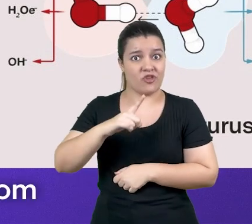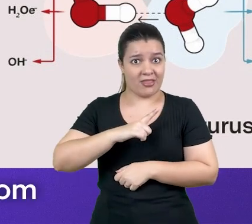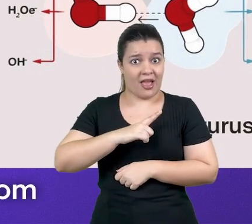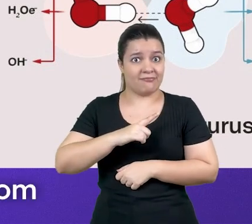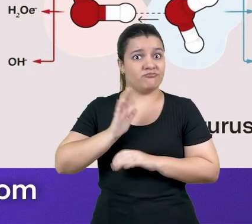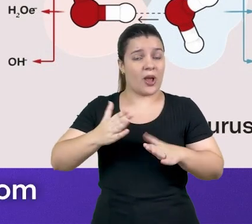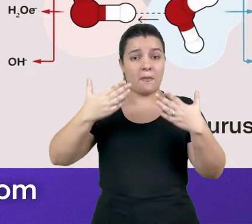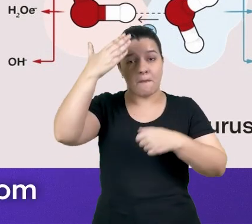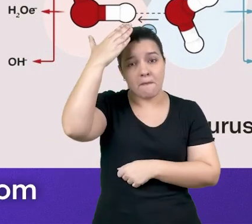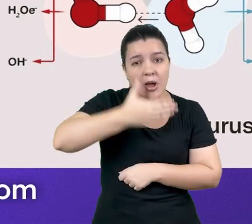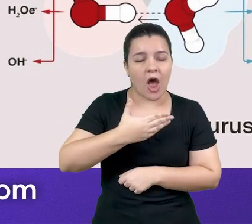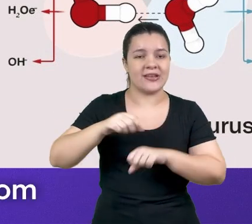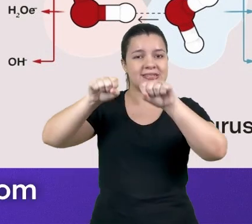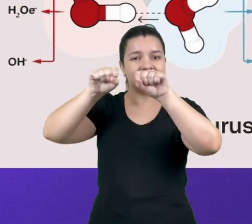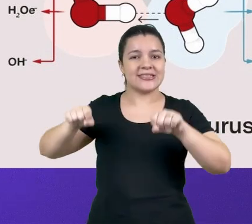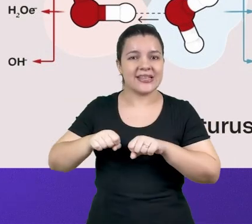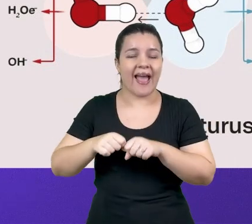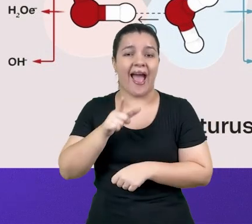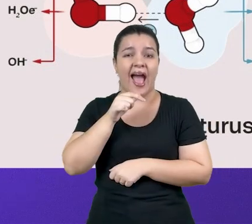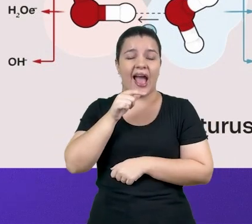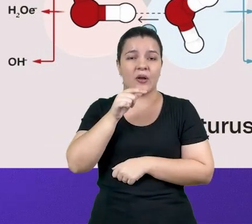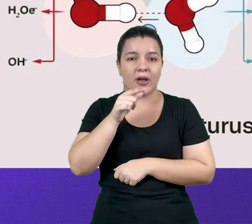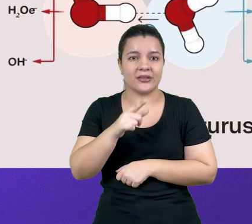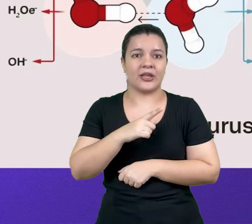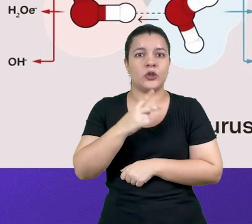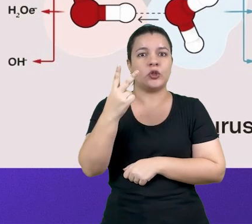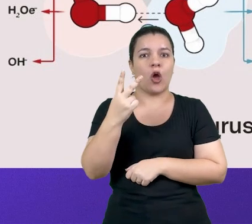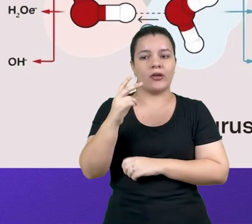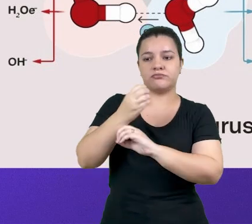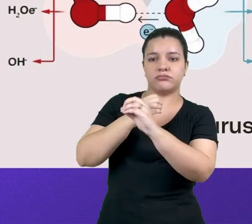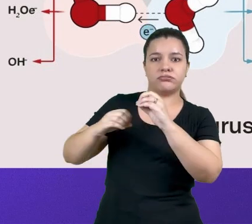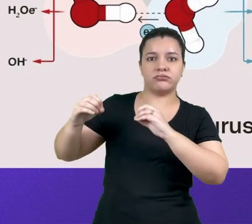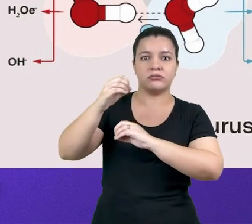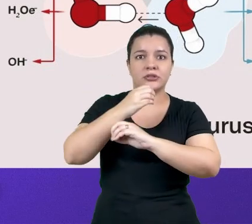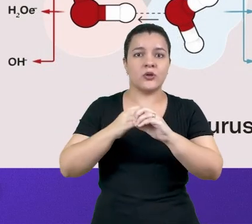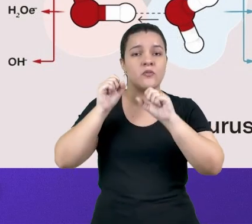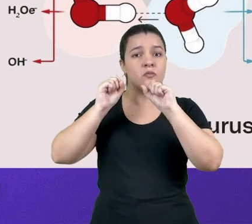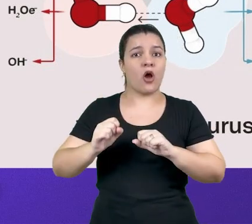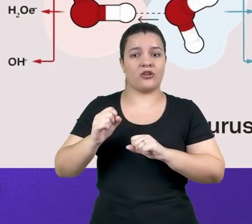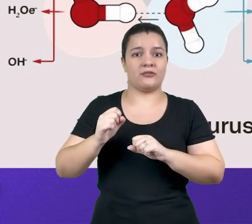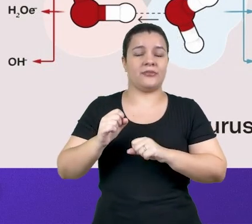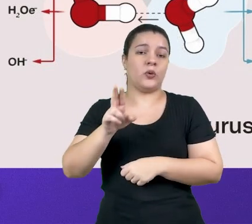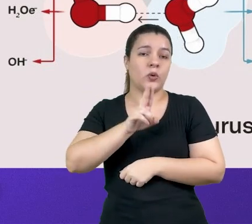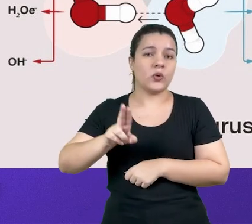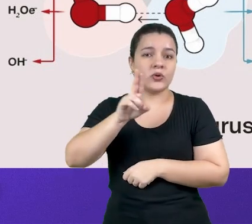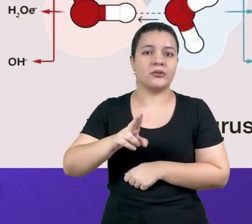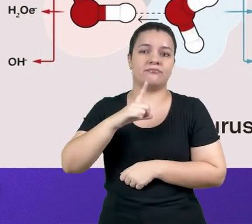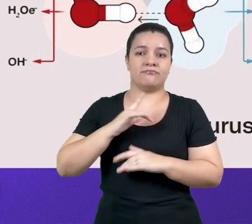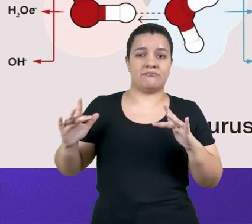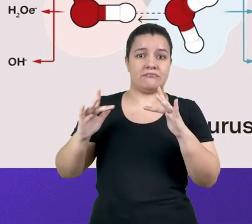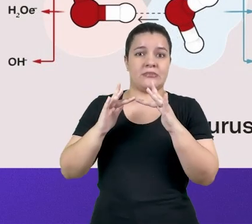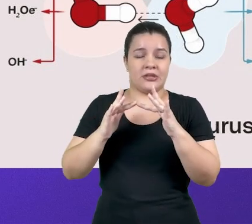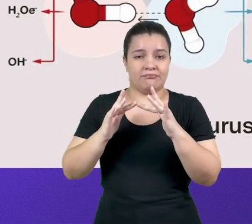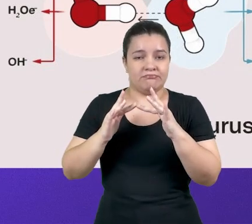é provado que em um sistema com muitas águas, duas moléculas elas podem estar em dois estados, através da ligação